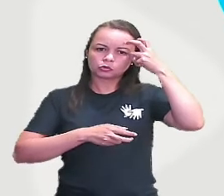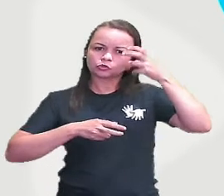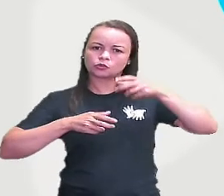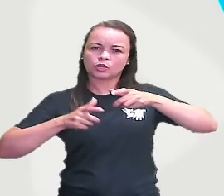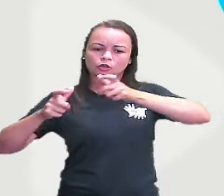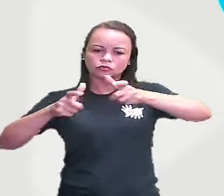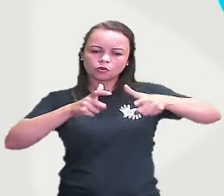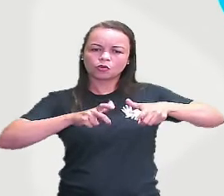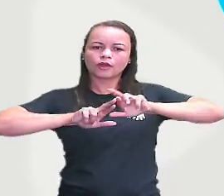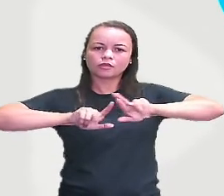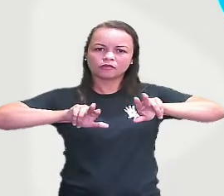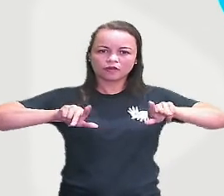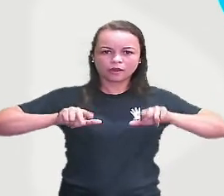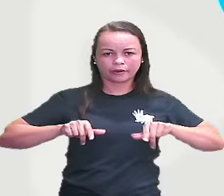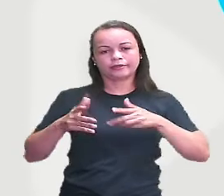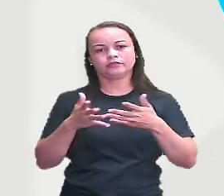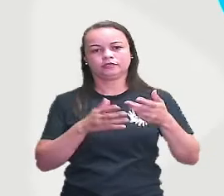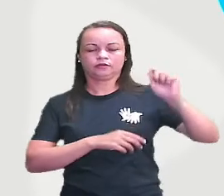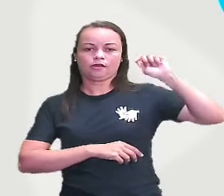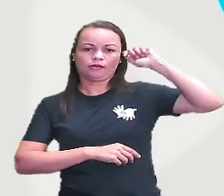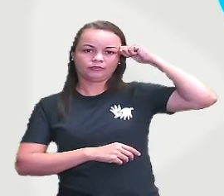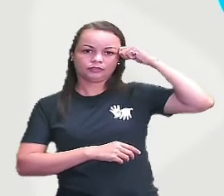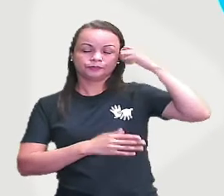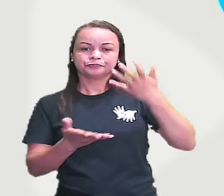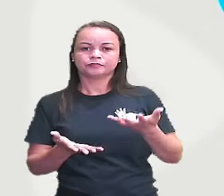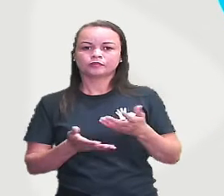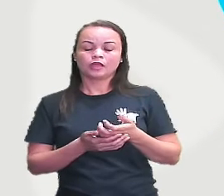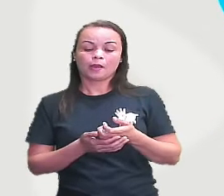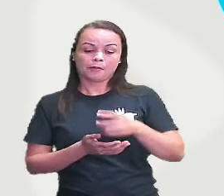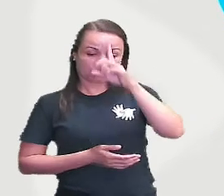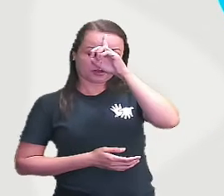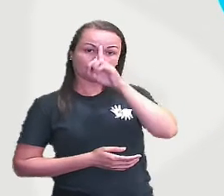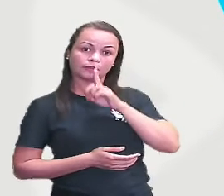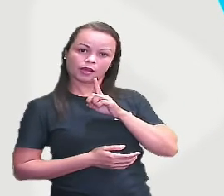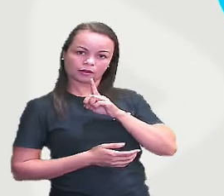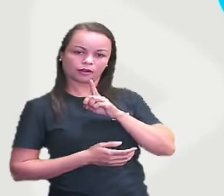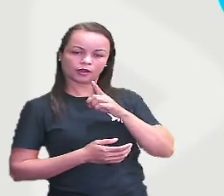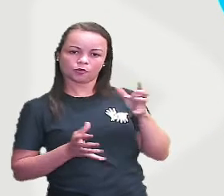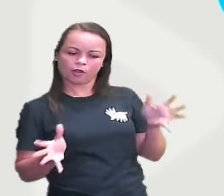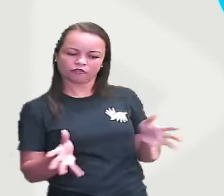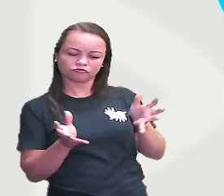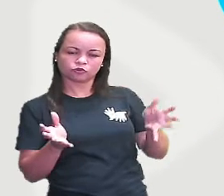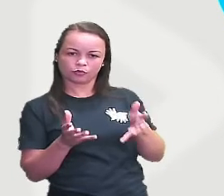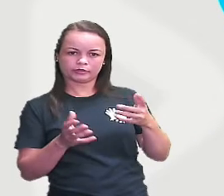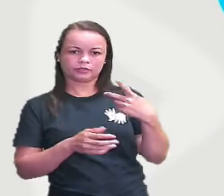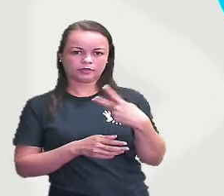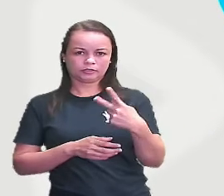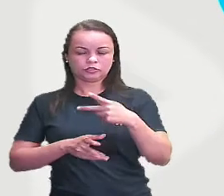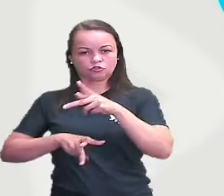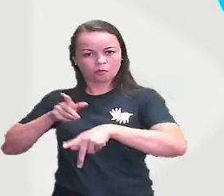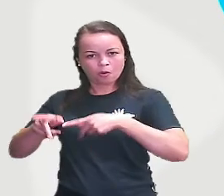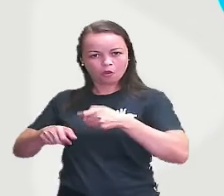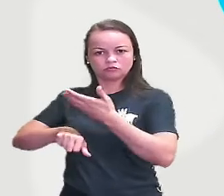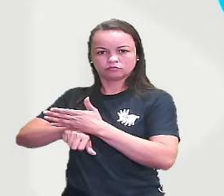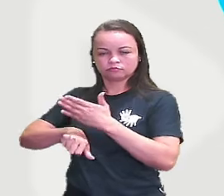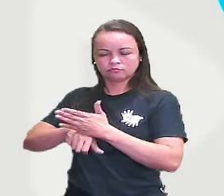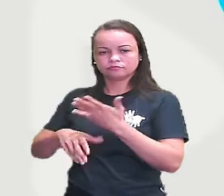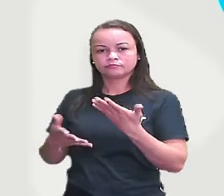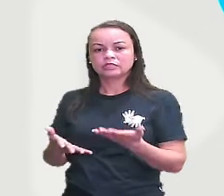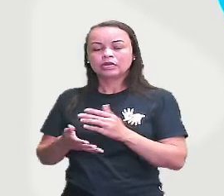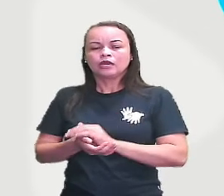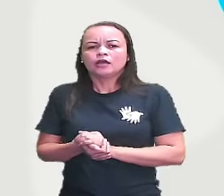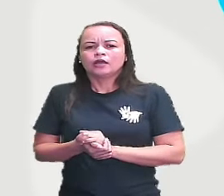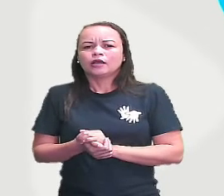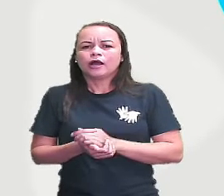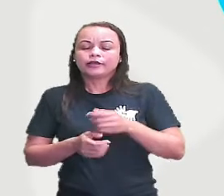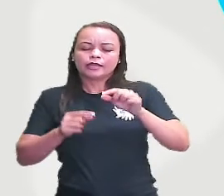diferentes regiões de África, tá? A parte em amarelo é a influência desses povos brancos, certo? E a linha ali